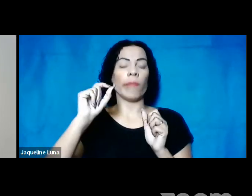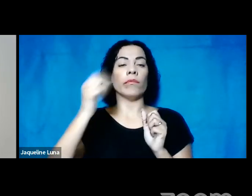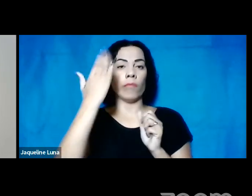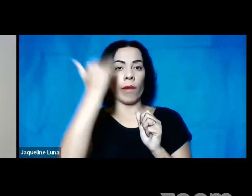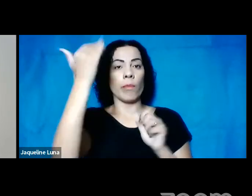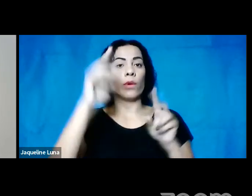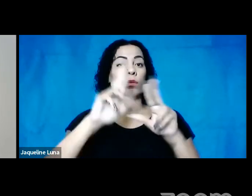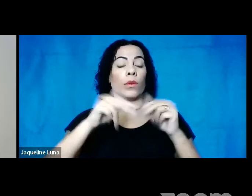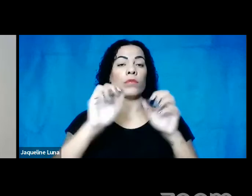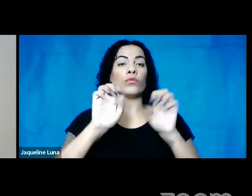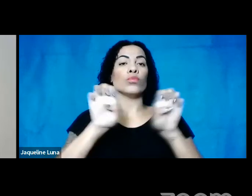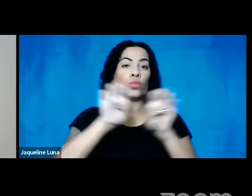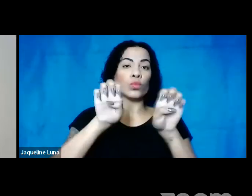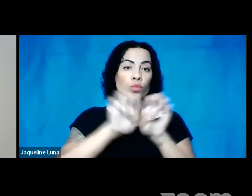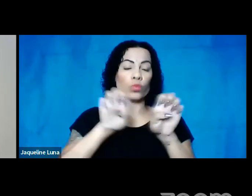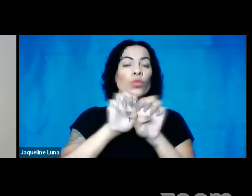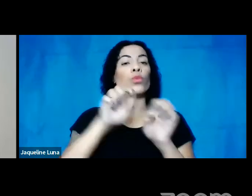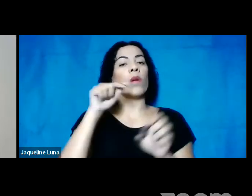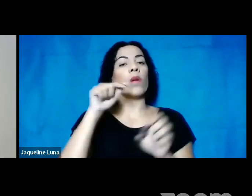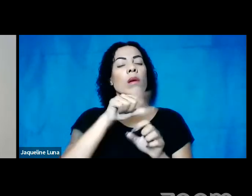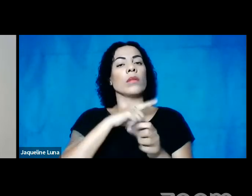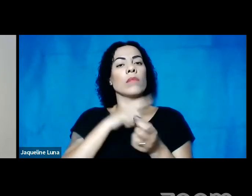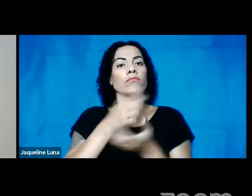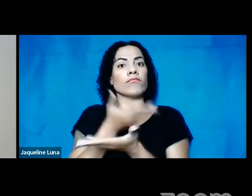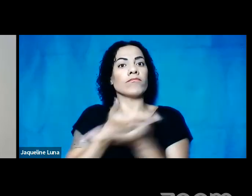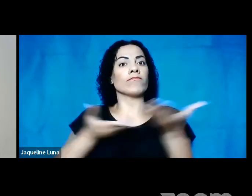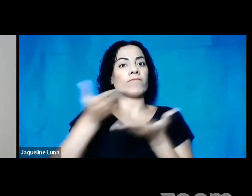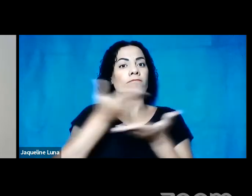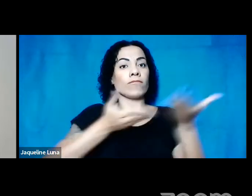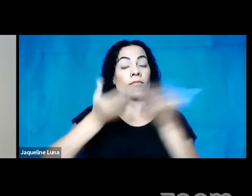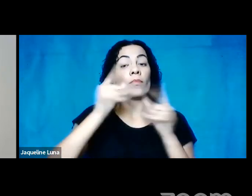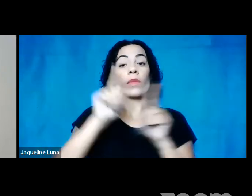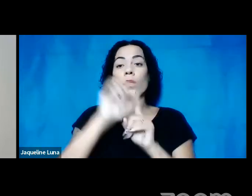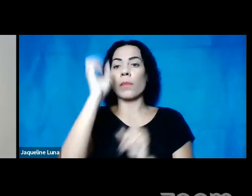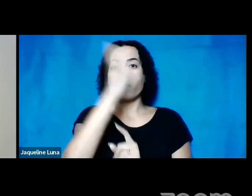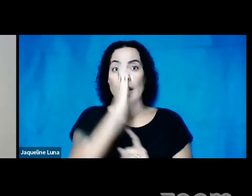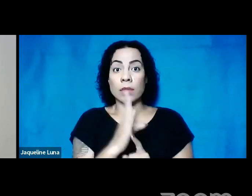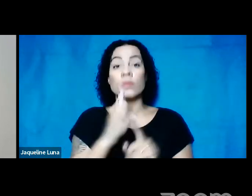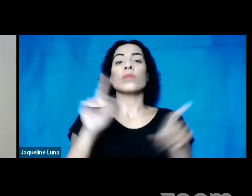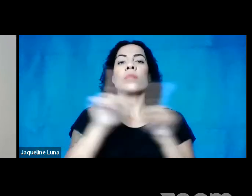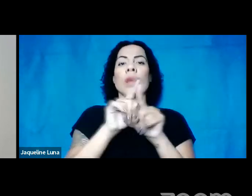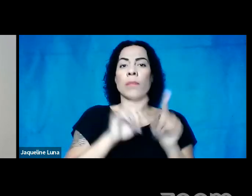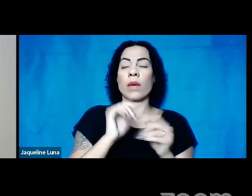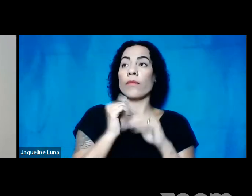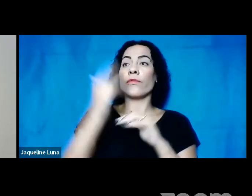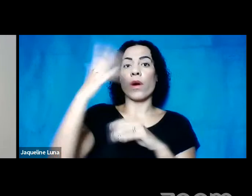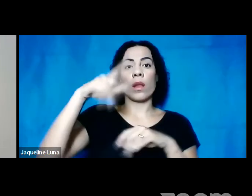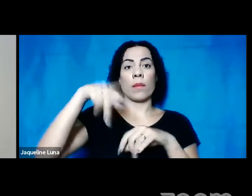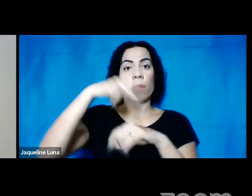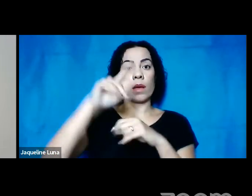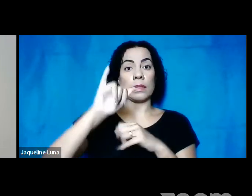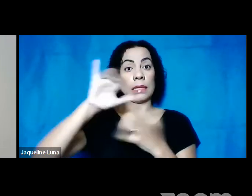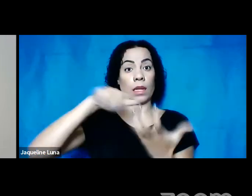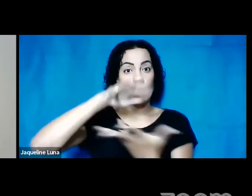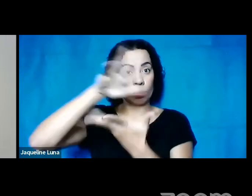de articuladora, né? E no Brasil também, internacionalmente, também tem se colocado para